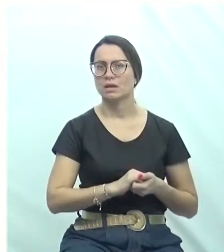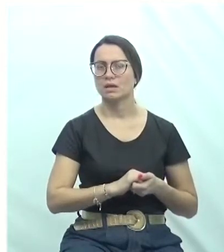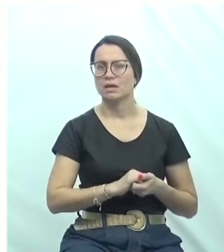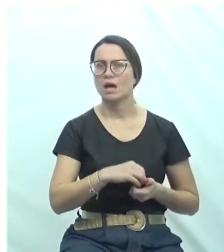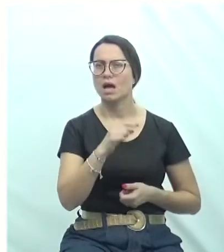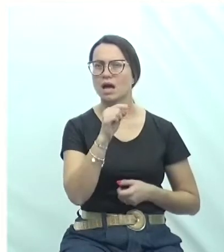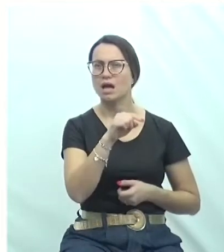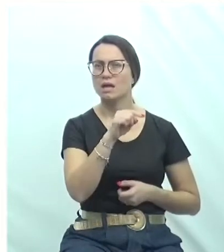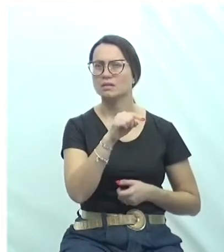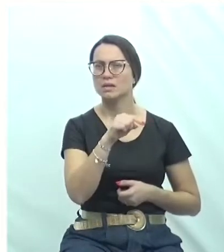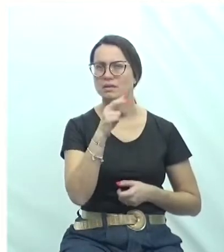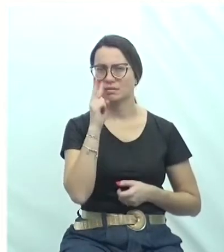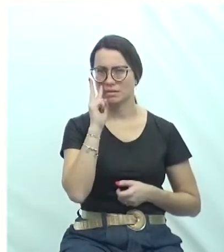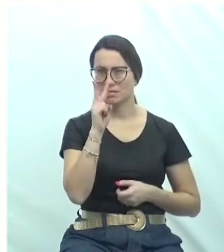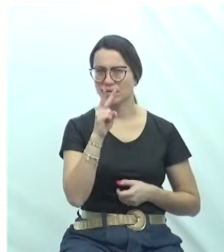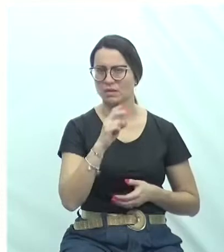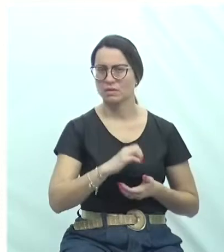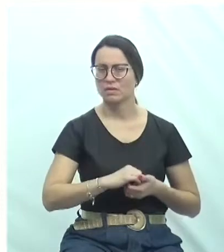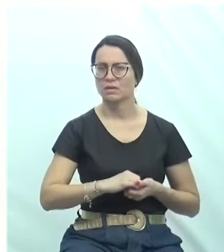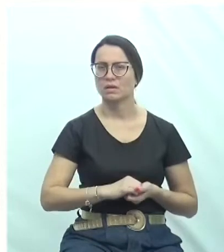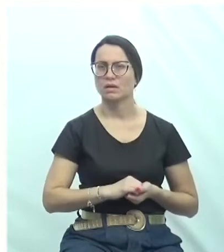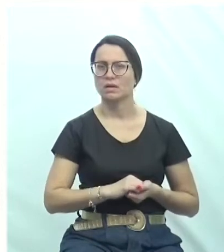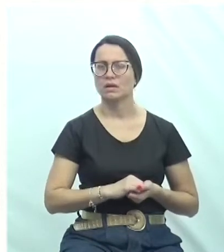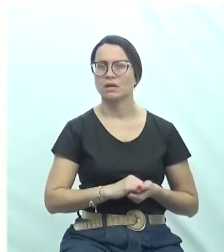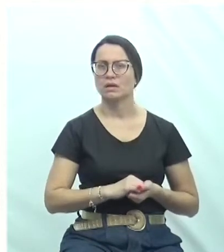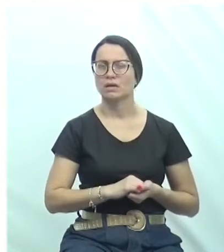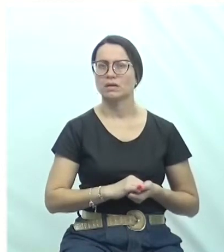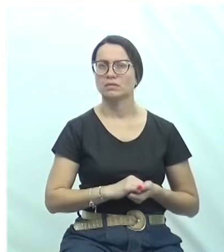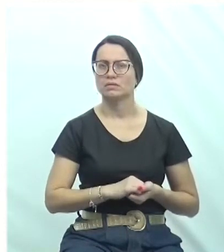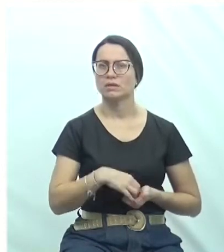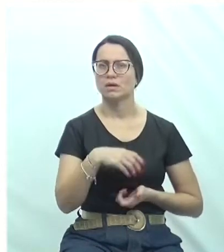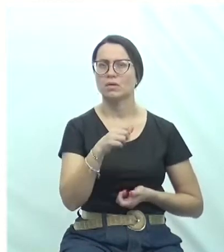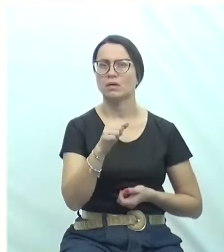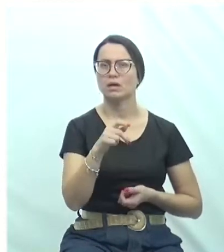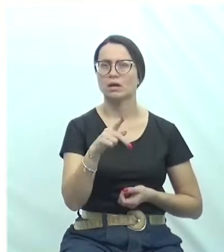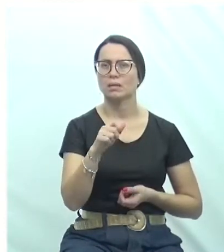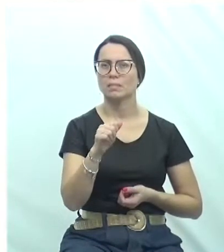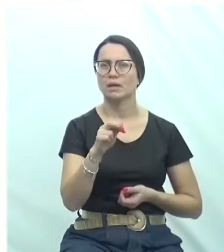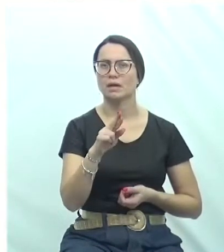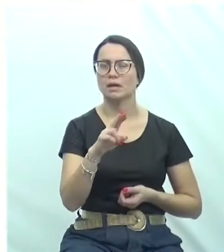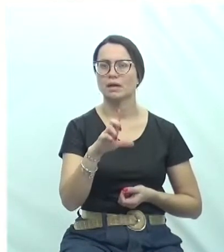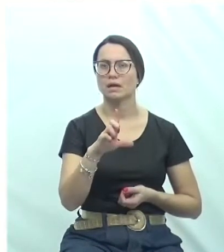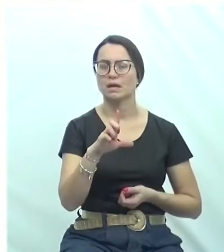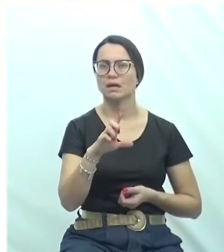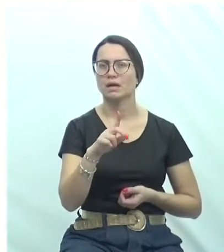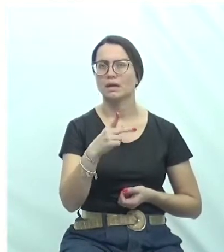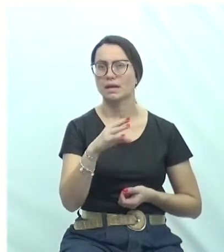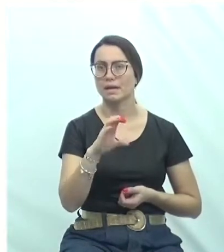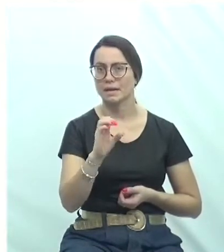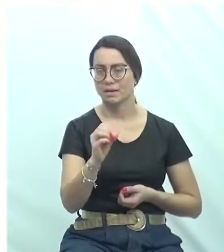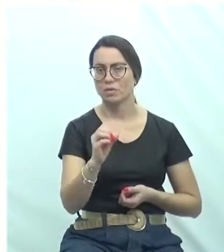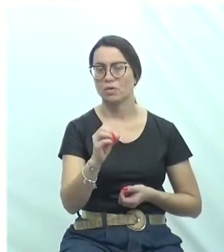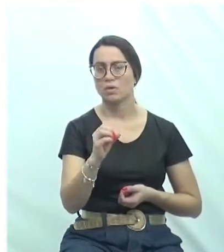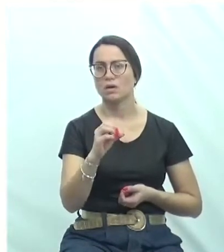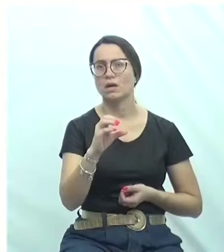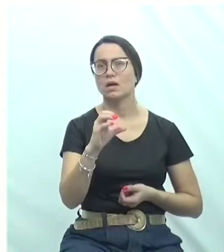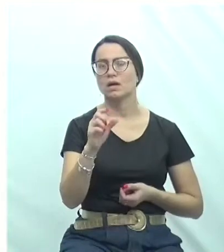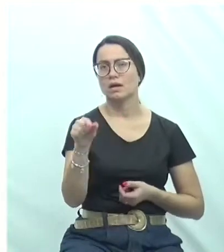Essa aí é um instrumento que a Kazan retira o ar da rede, confirma?